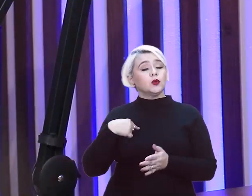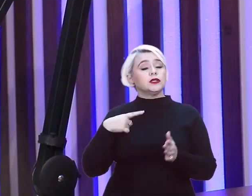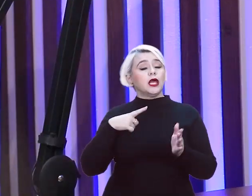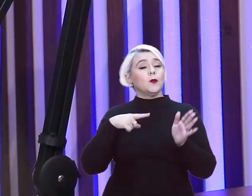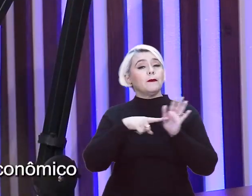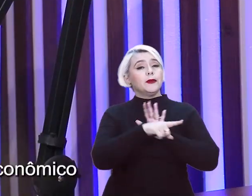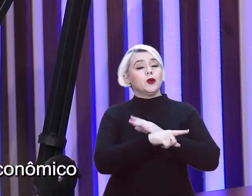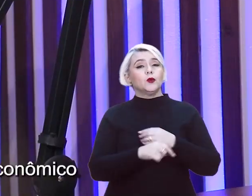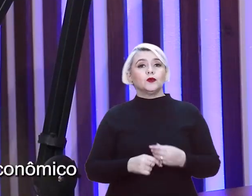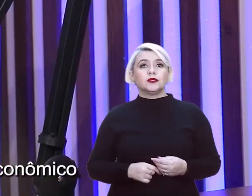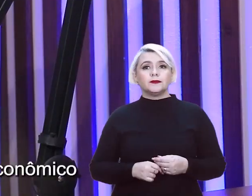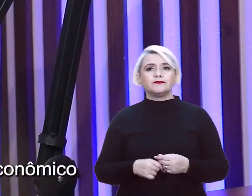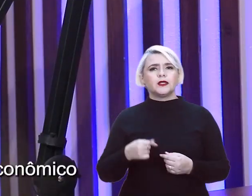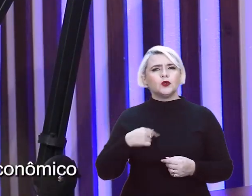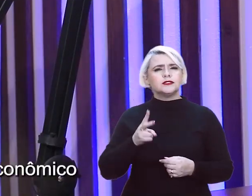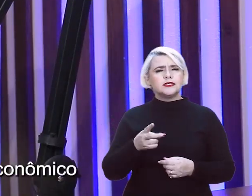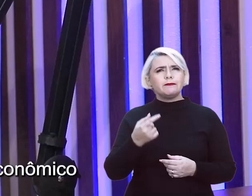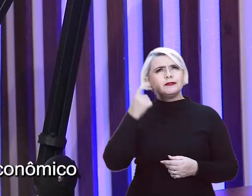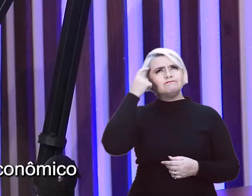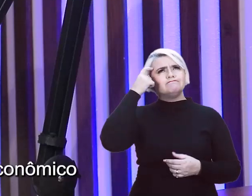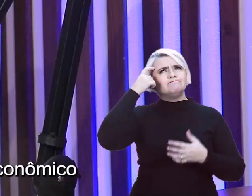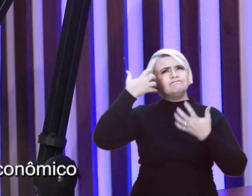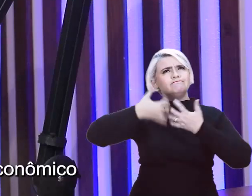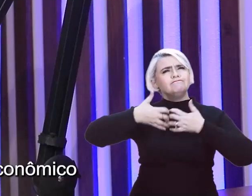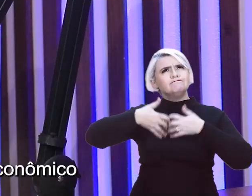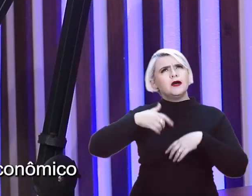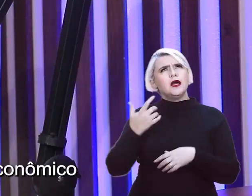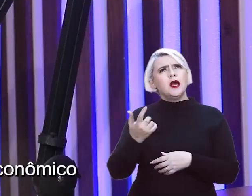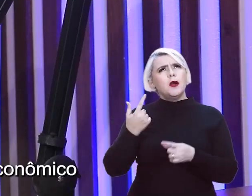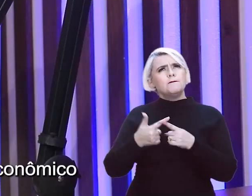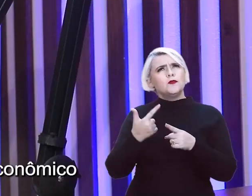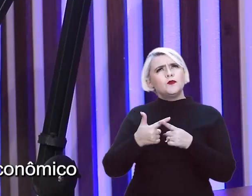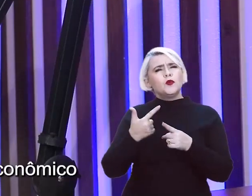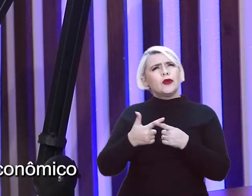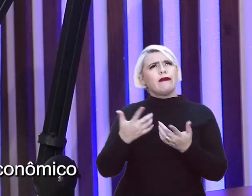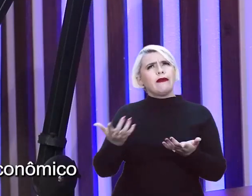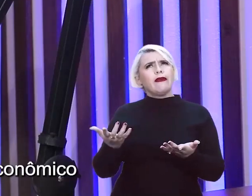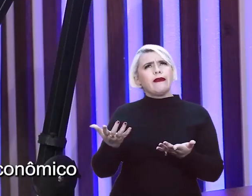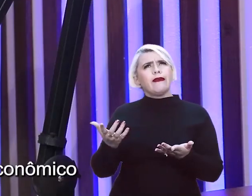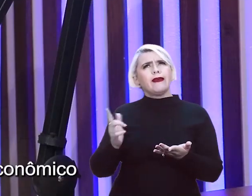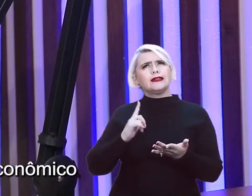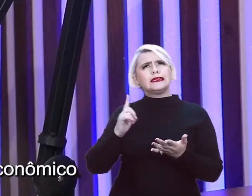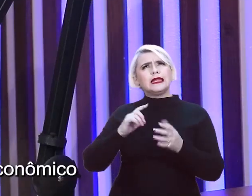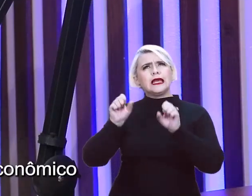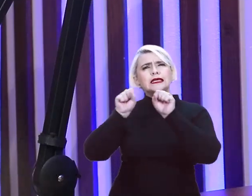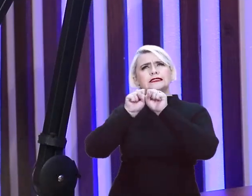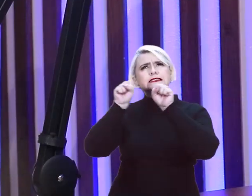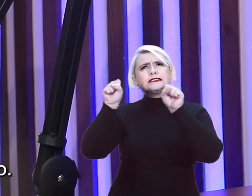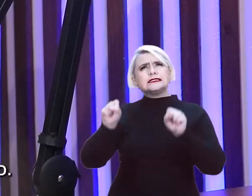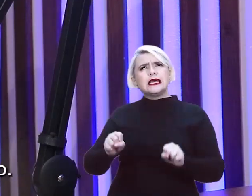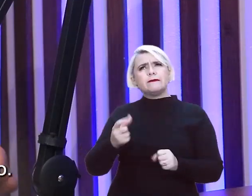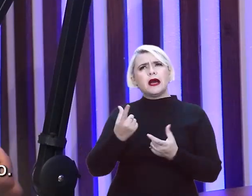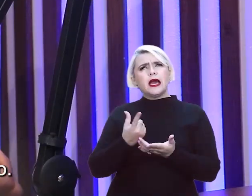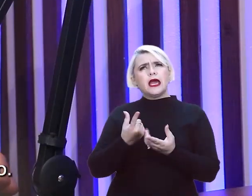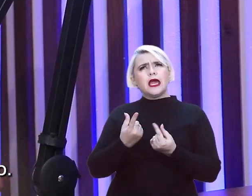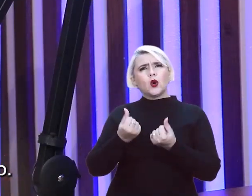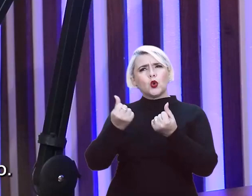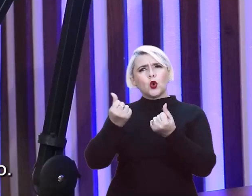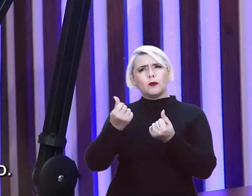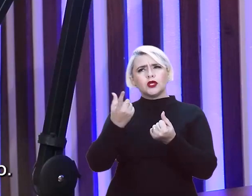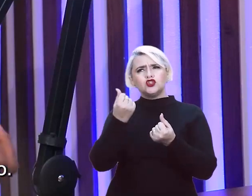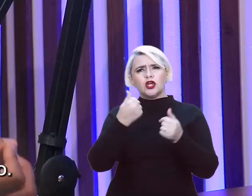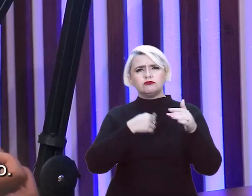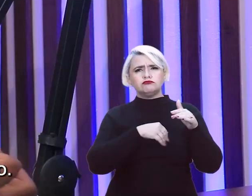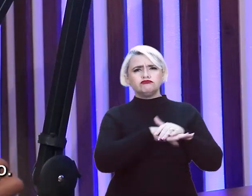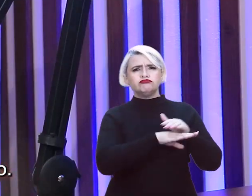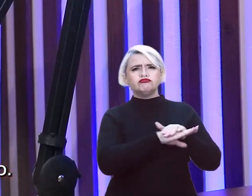resposta, que eu sempre me faço é por que recebe-se esse sistema econômico de acumulação,